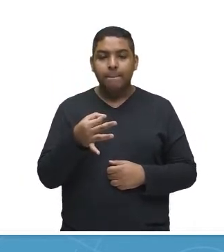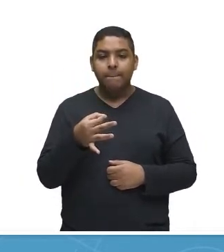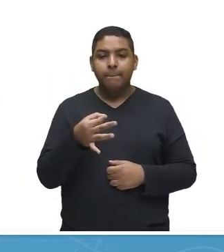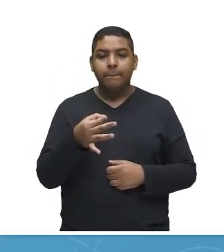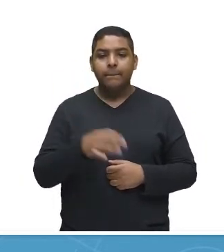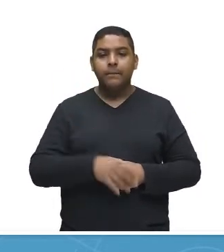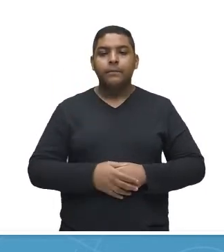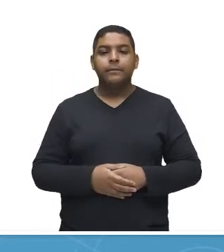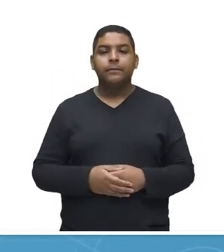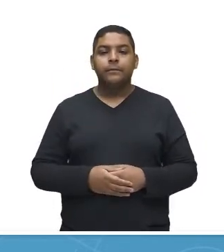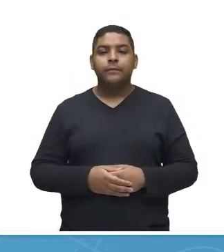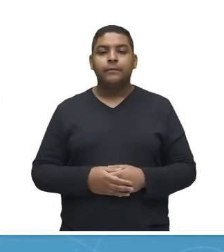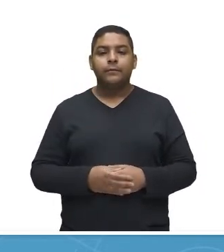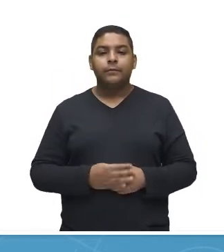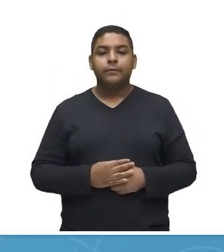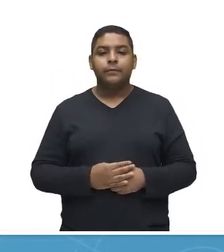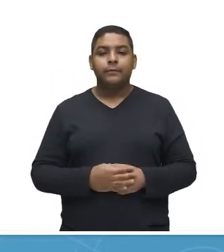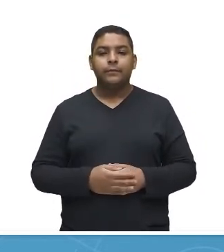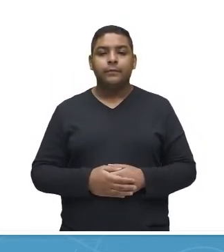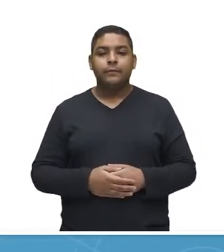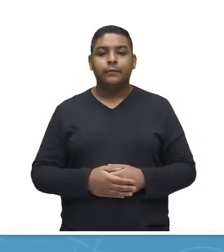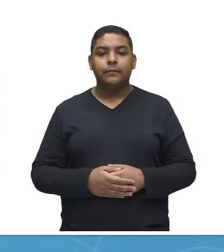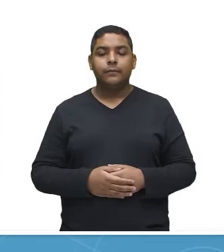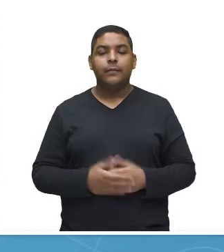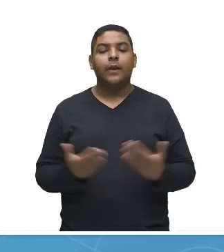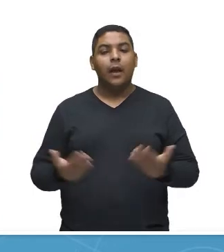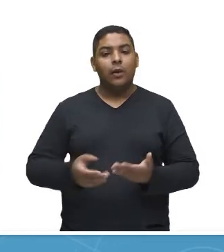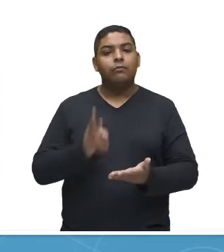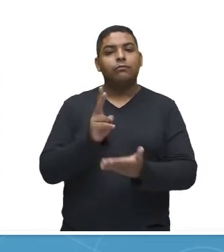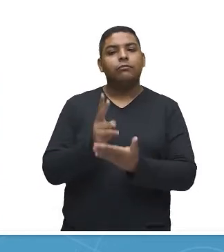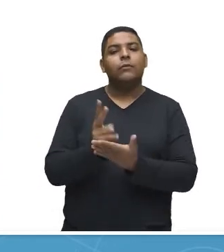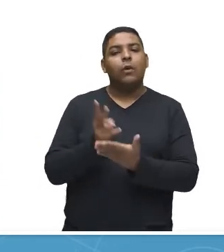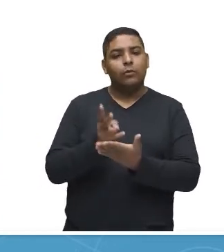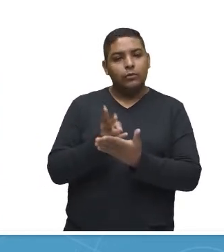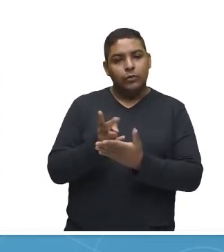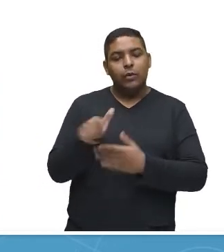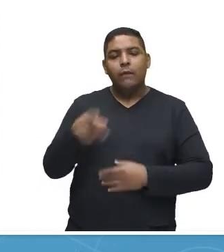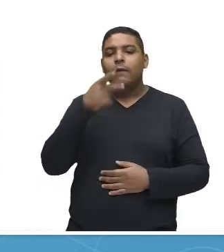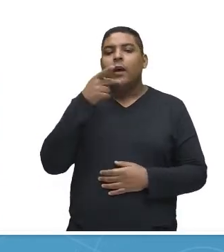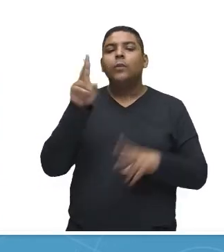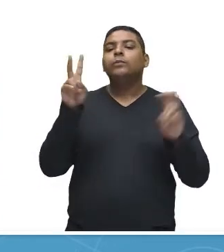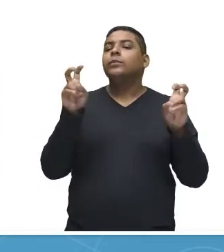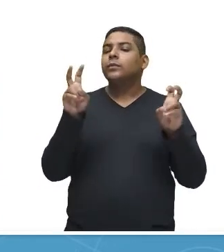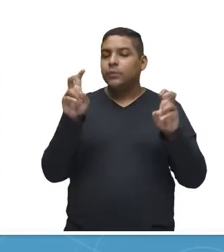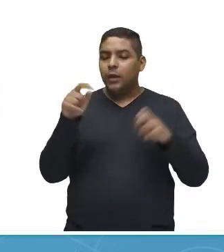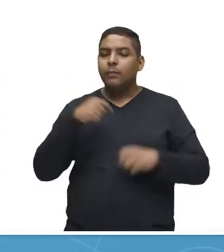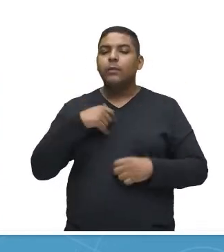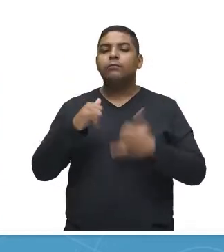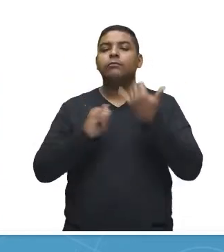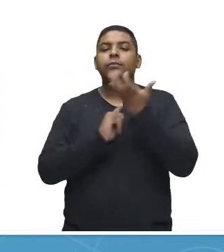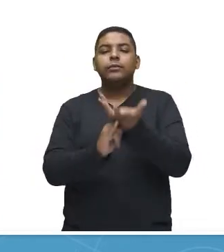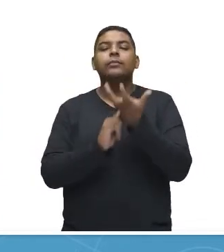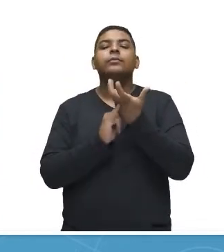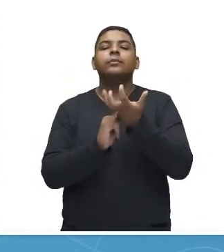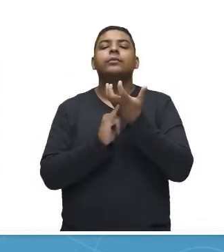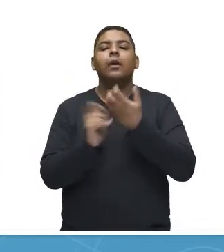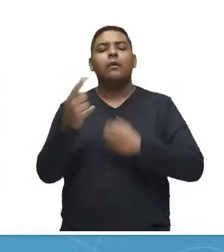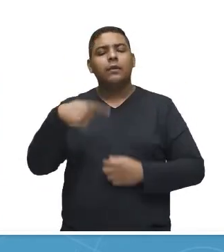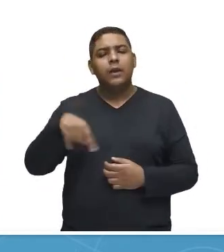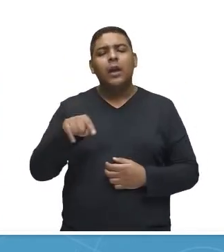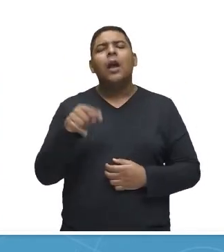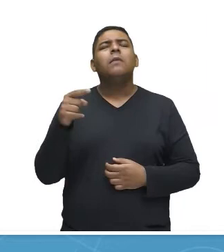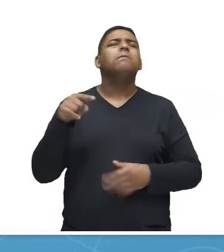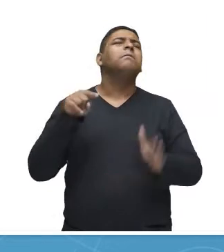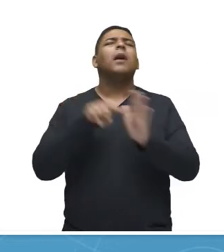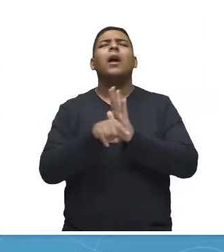já vai continuar falando um pouquinho mais a respeito dessa questão de gasto energético, né? Que vocês devem estar